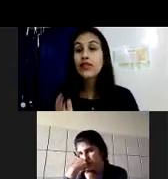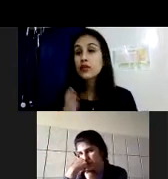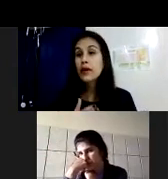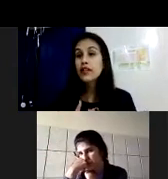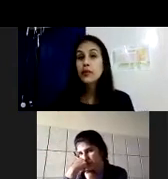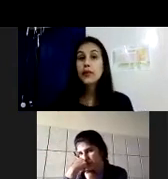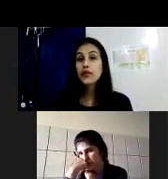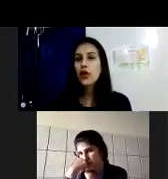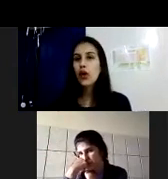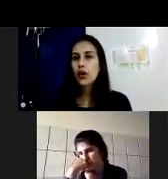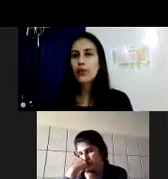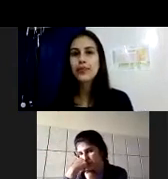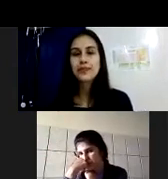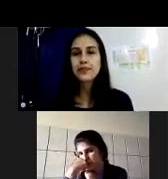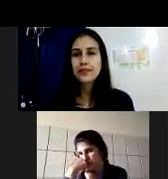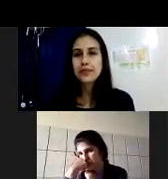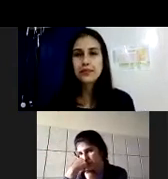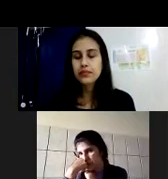Então, vamos partir para o protocolo.